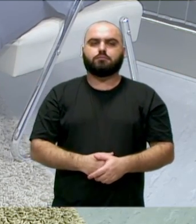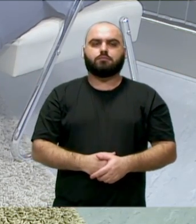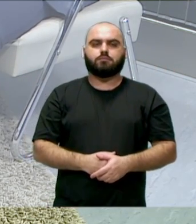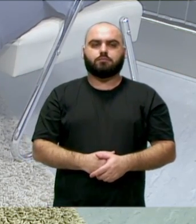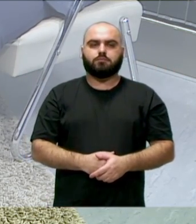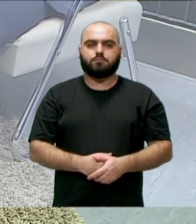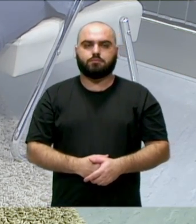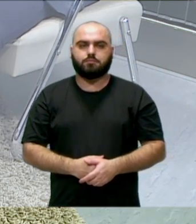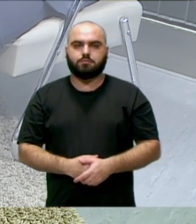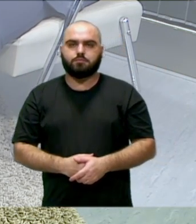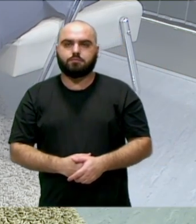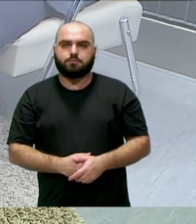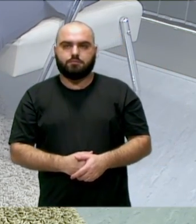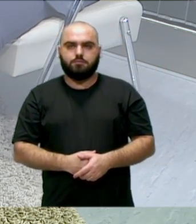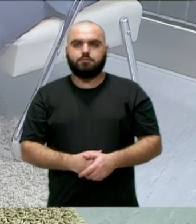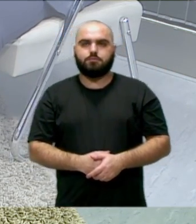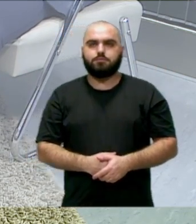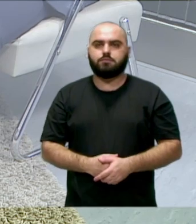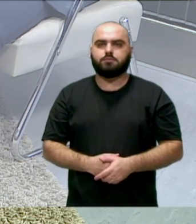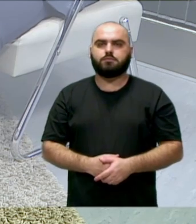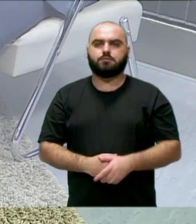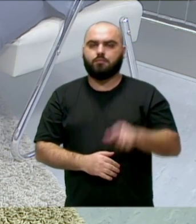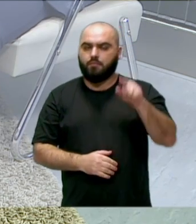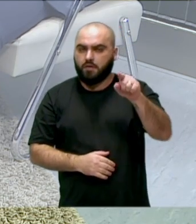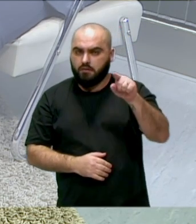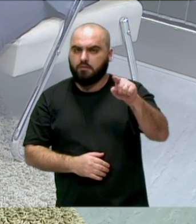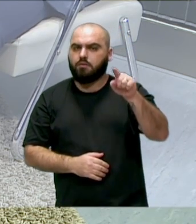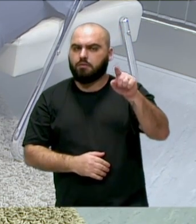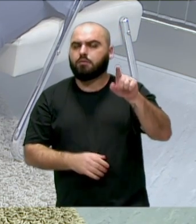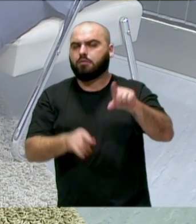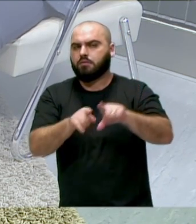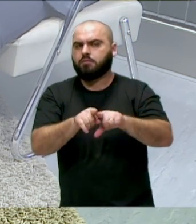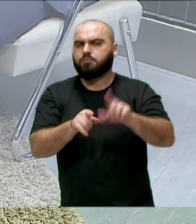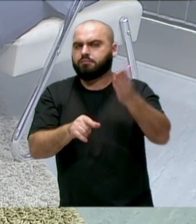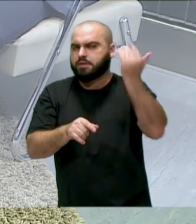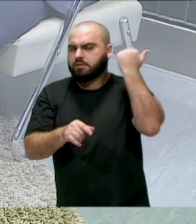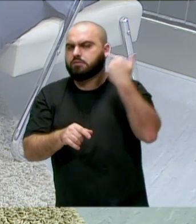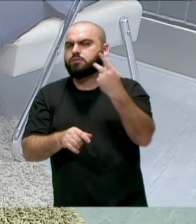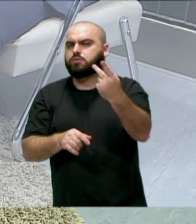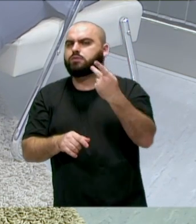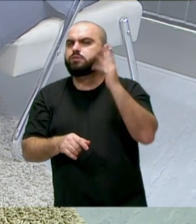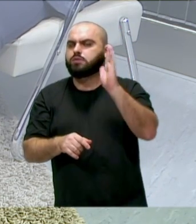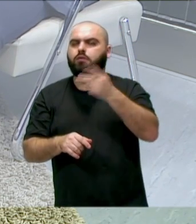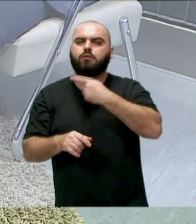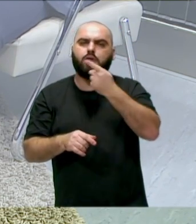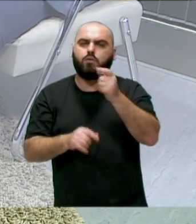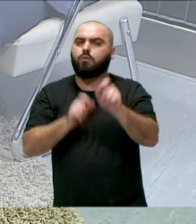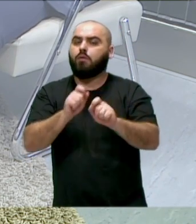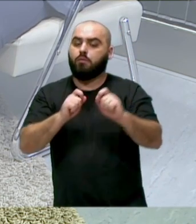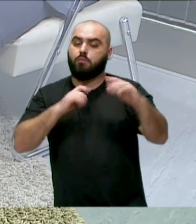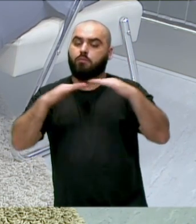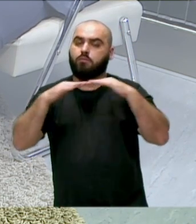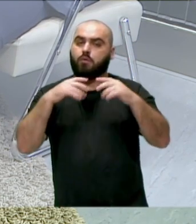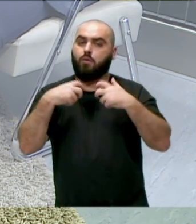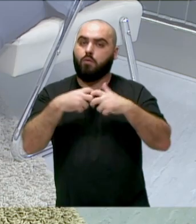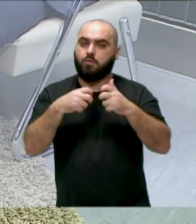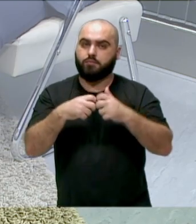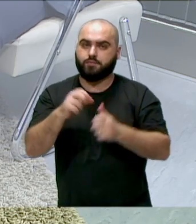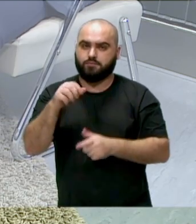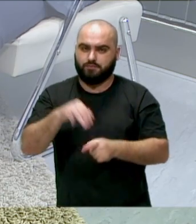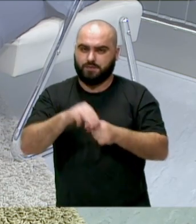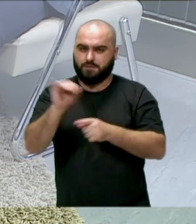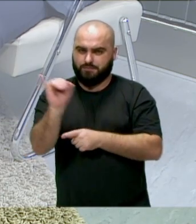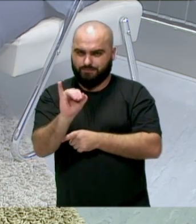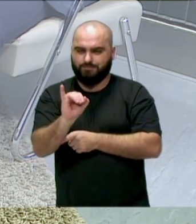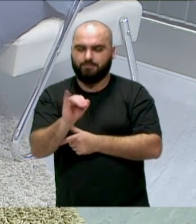tem também estado atento, e a gente já falou até num bloco anterior, a respeito das demandas de mobilidade urbana aqui do município.